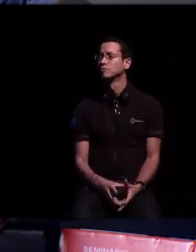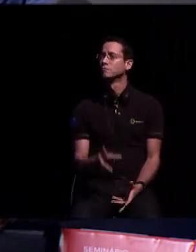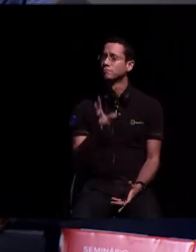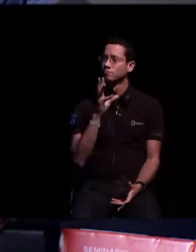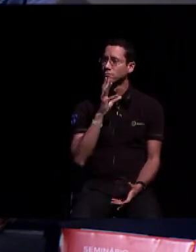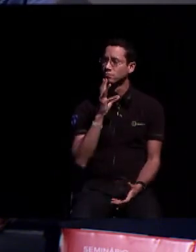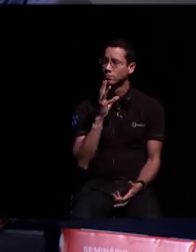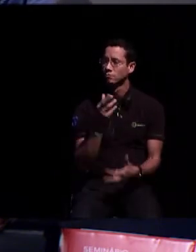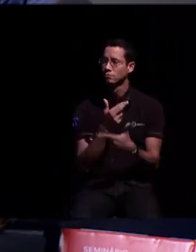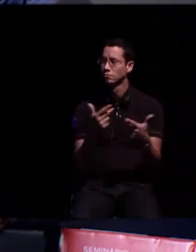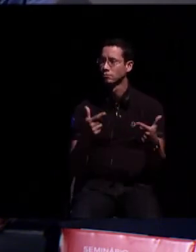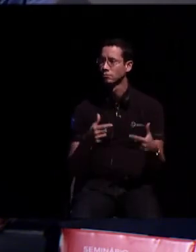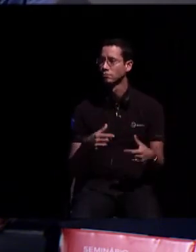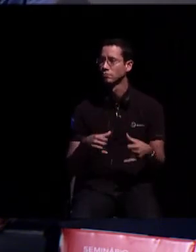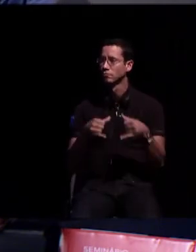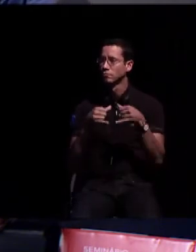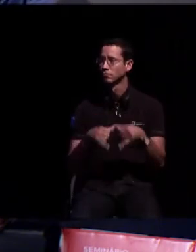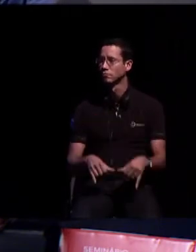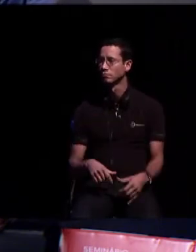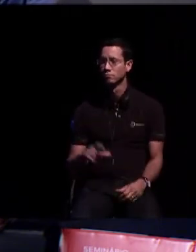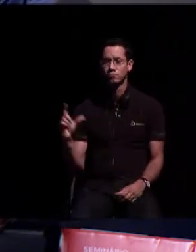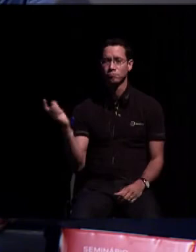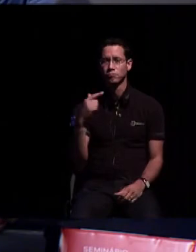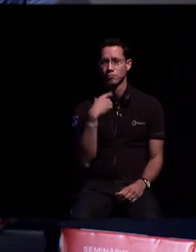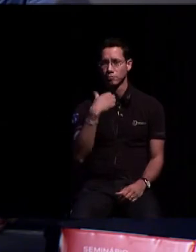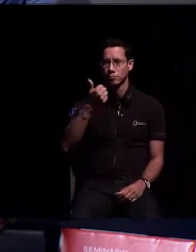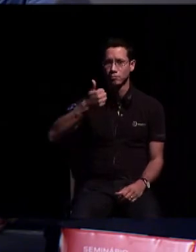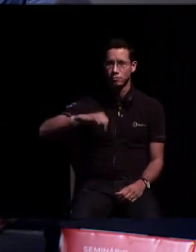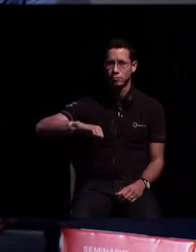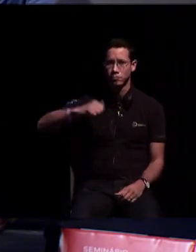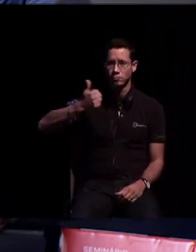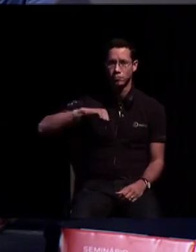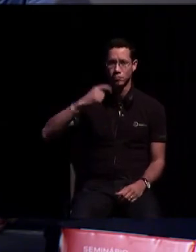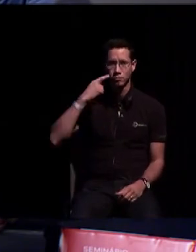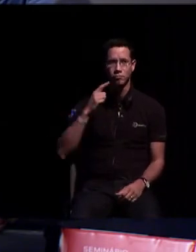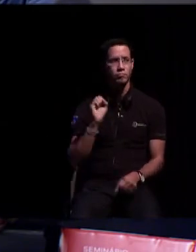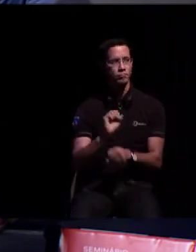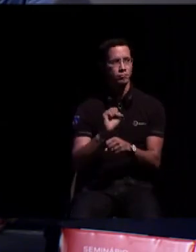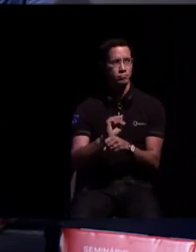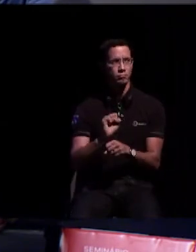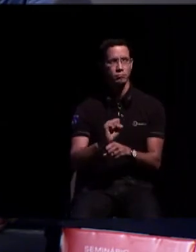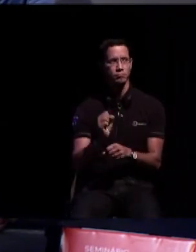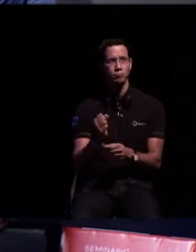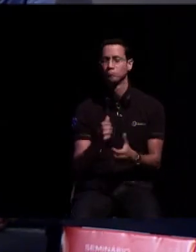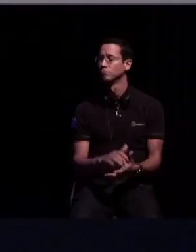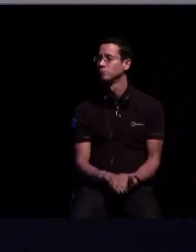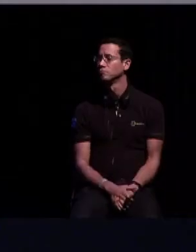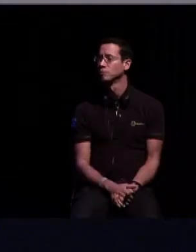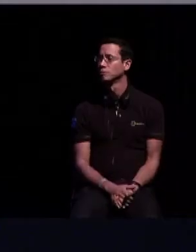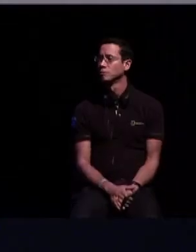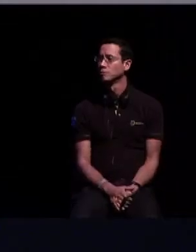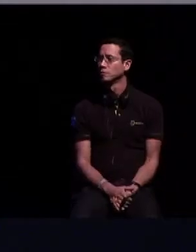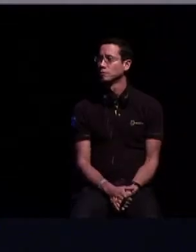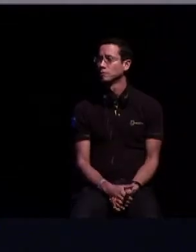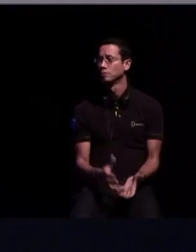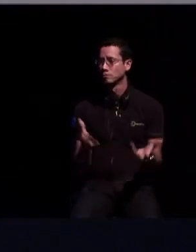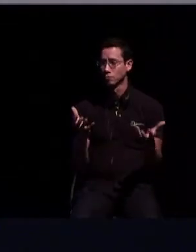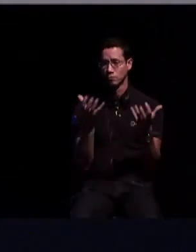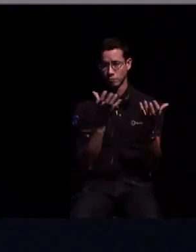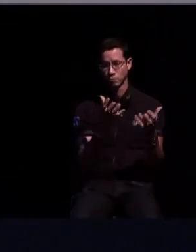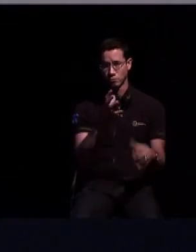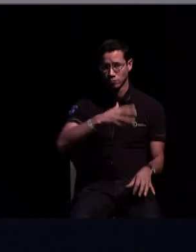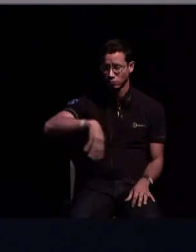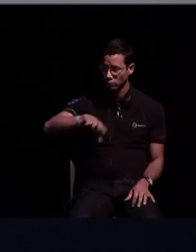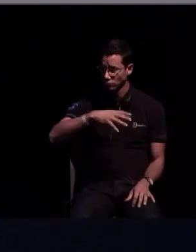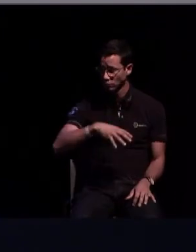que estamos viendo que no tiene los resultados necesariamente esperados. Ahora, si queremos que todos